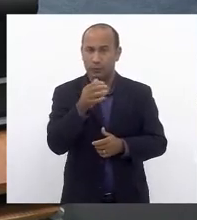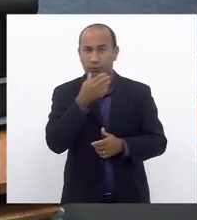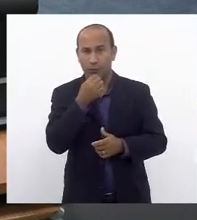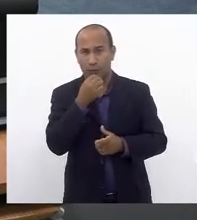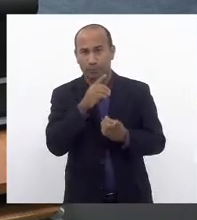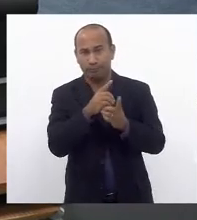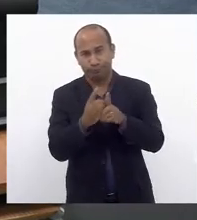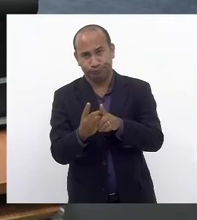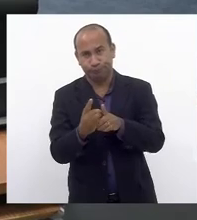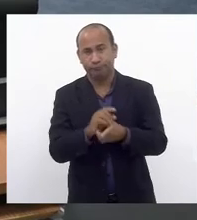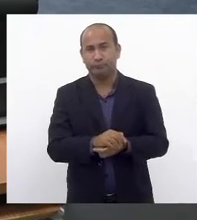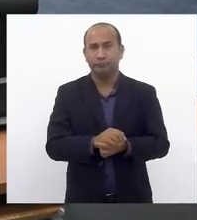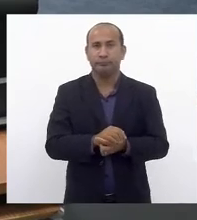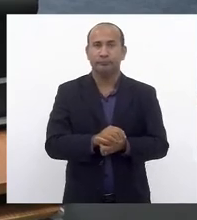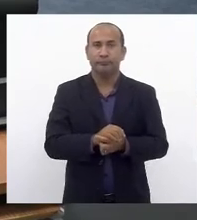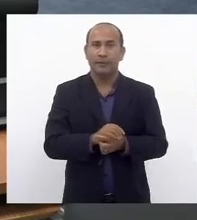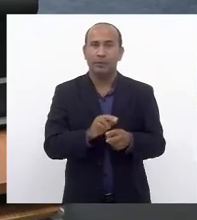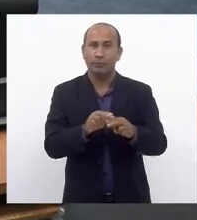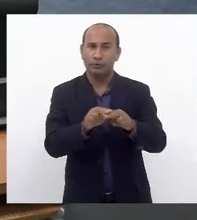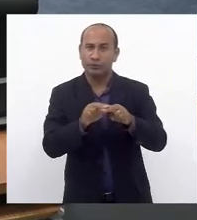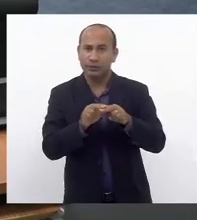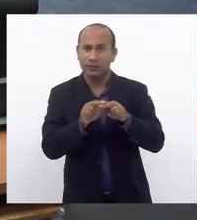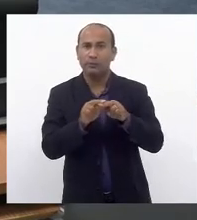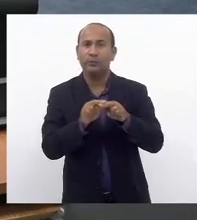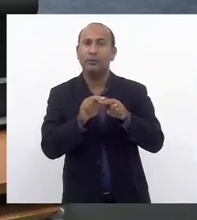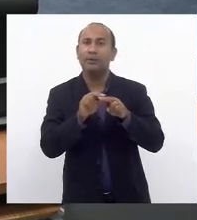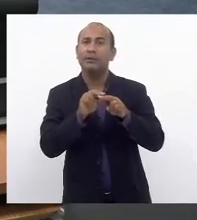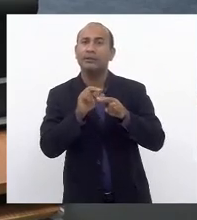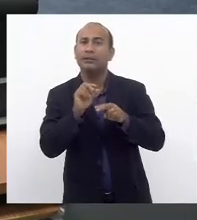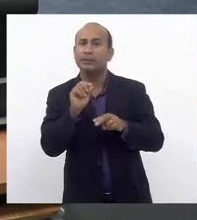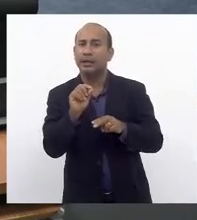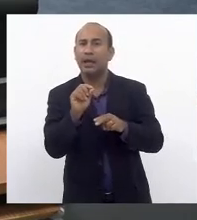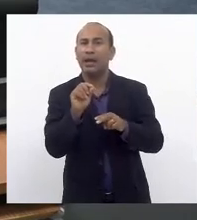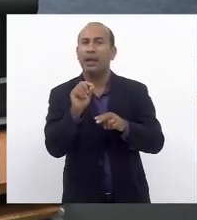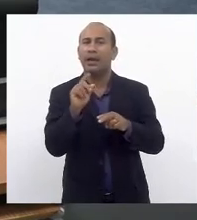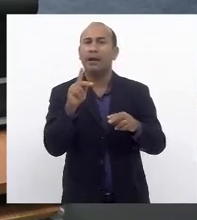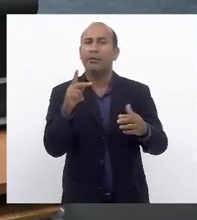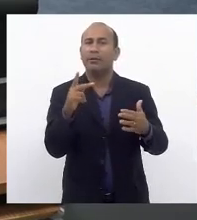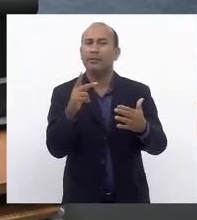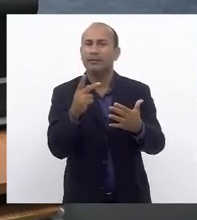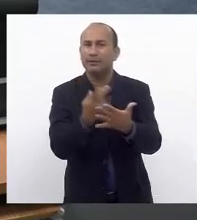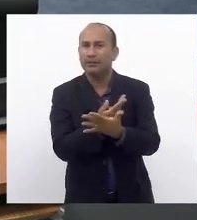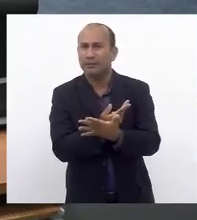Dessa forma, para que a equidade seja alcançada, é